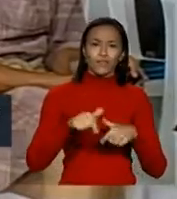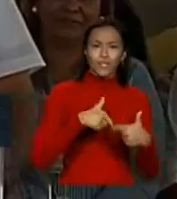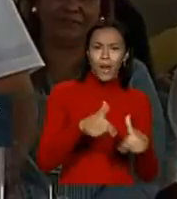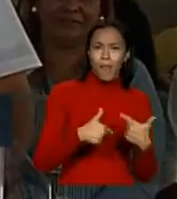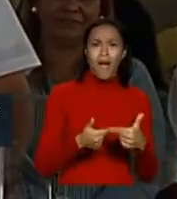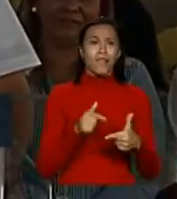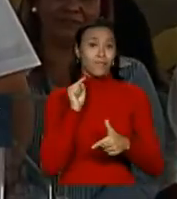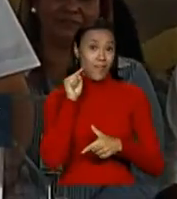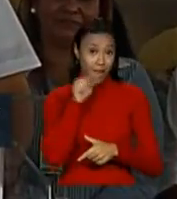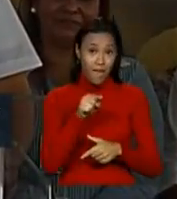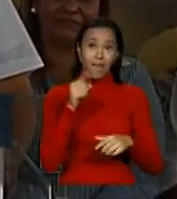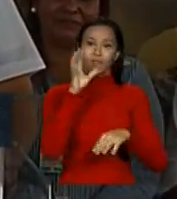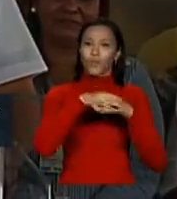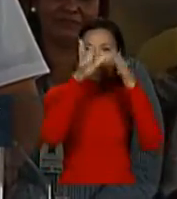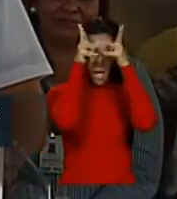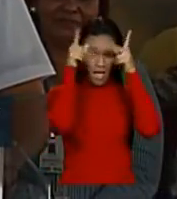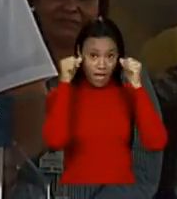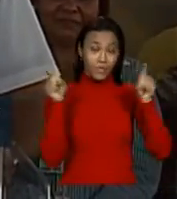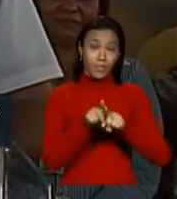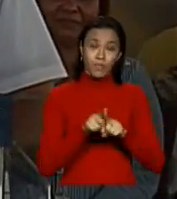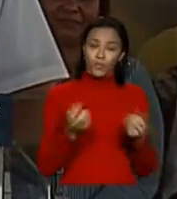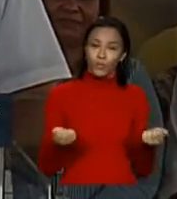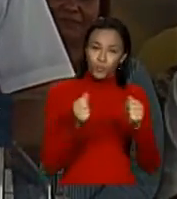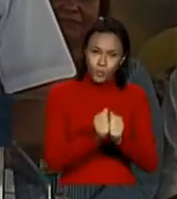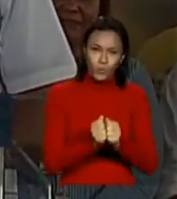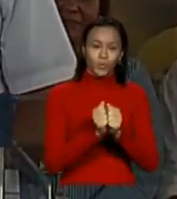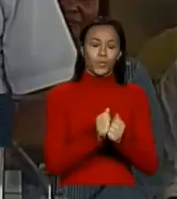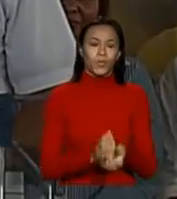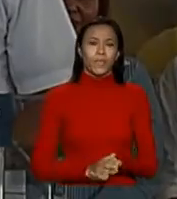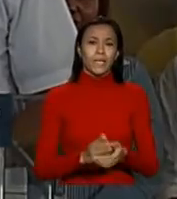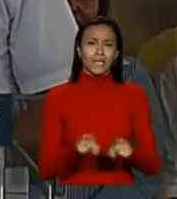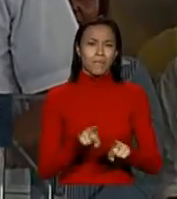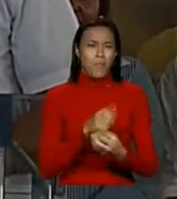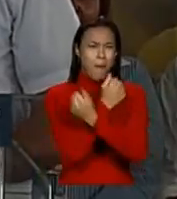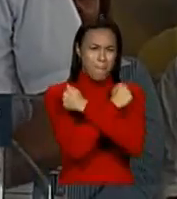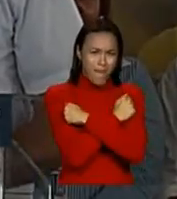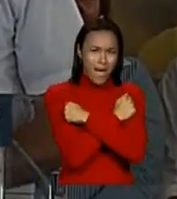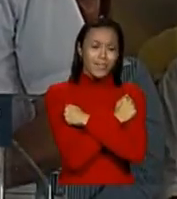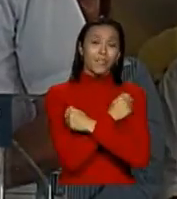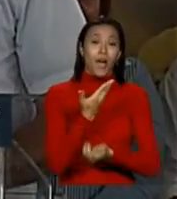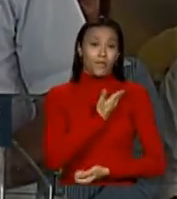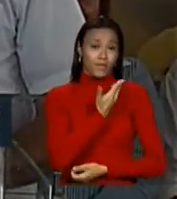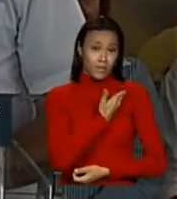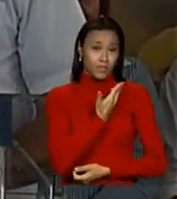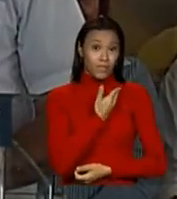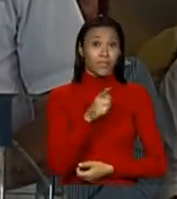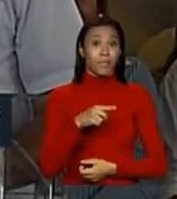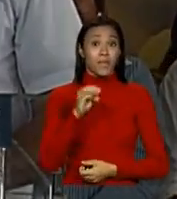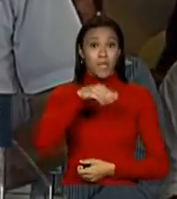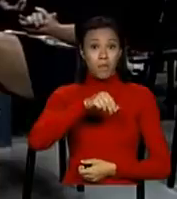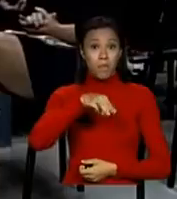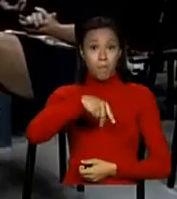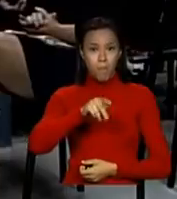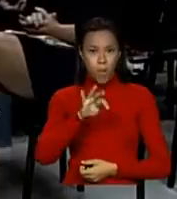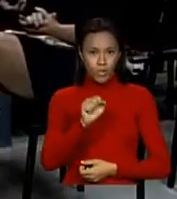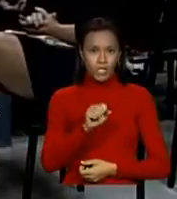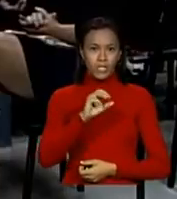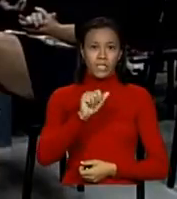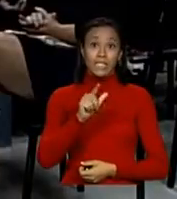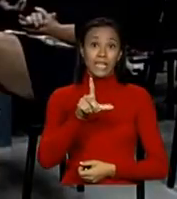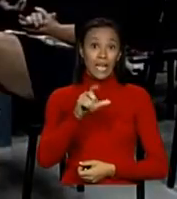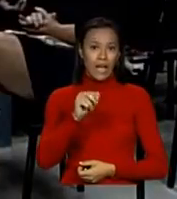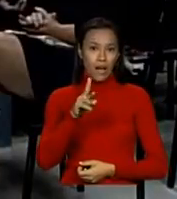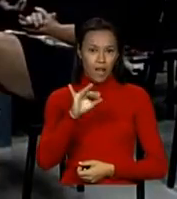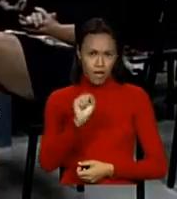Acre nessa parceria do Ministério da Saúde com o estado do Acre D um grande abraço aos nossos colegas que estão em Montes Claros aos nossos